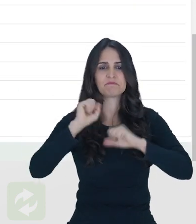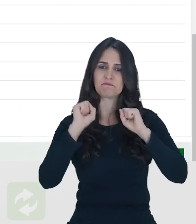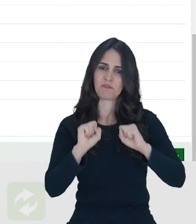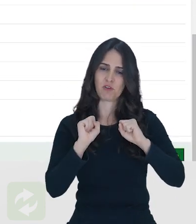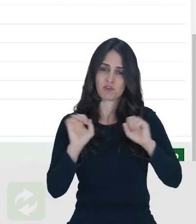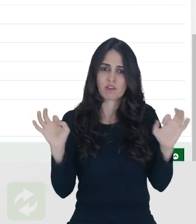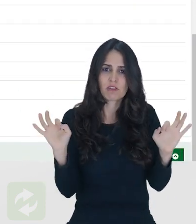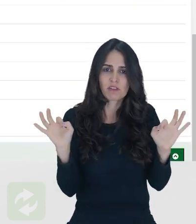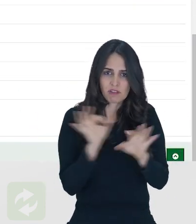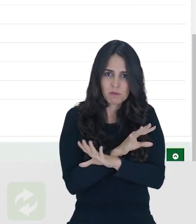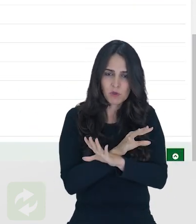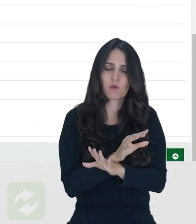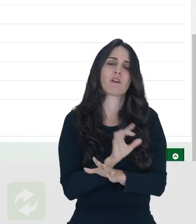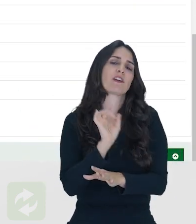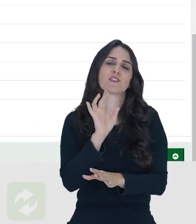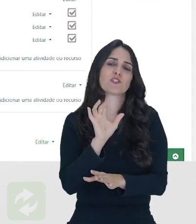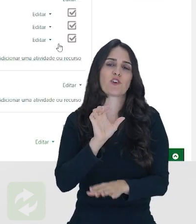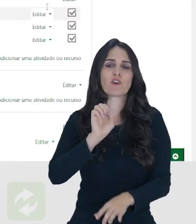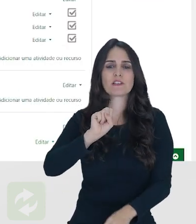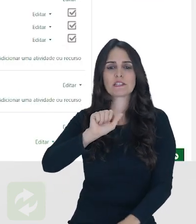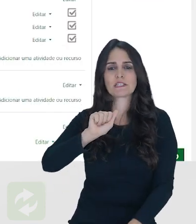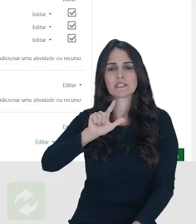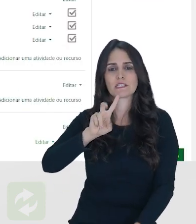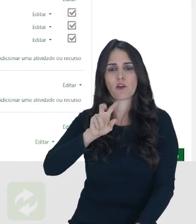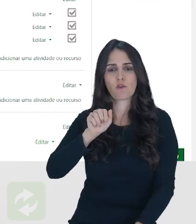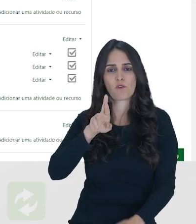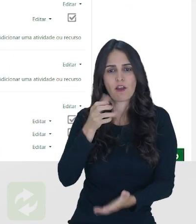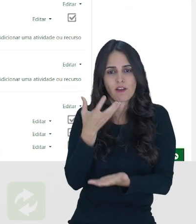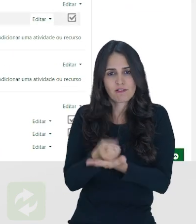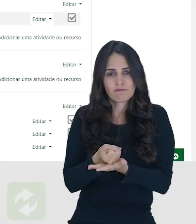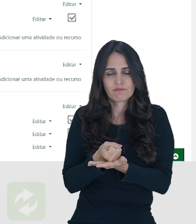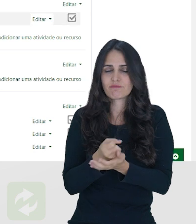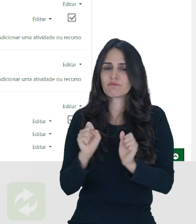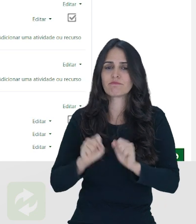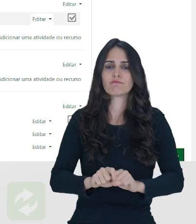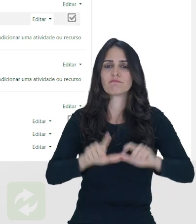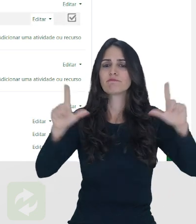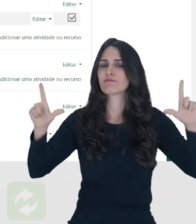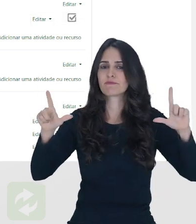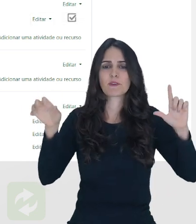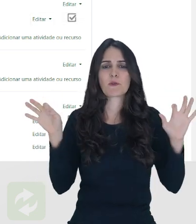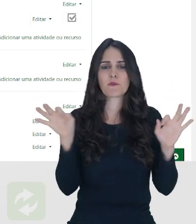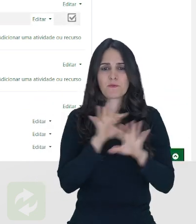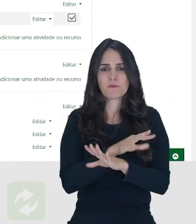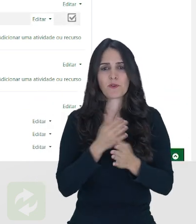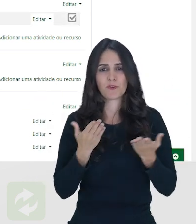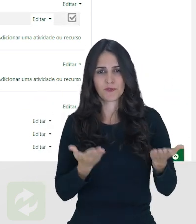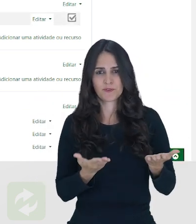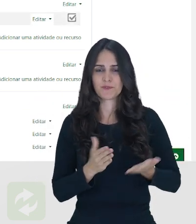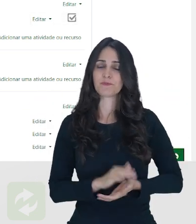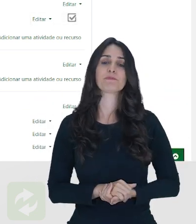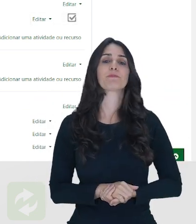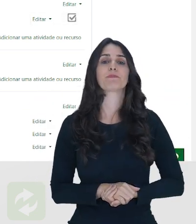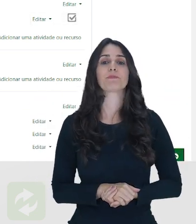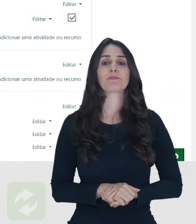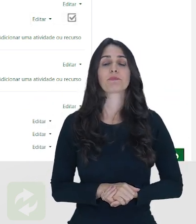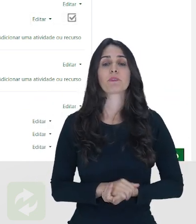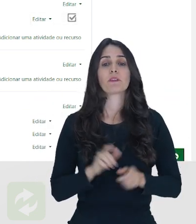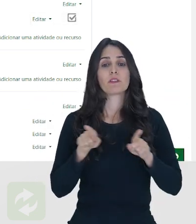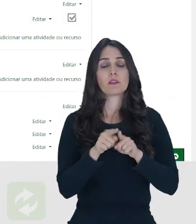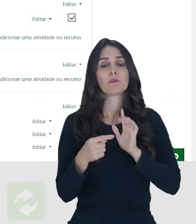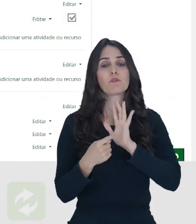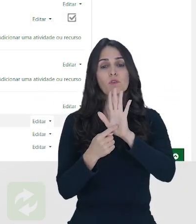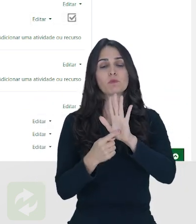é só então salvar e a sua página já vai aparecer aqui agora eu vou te mostrar